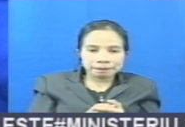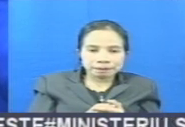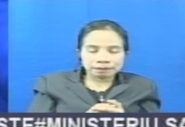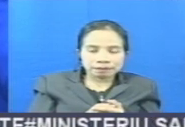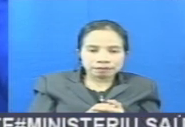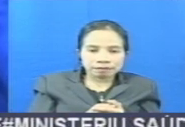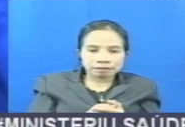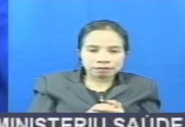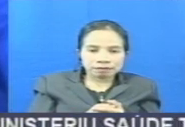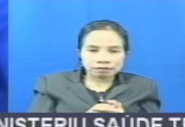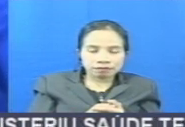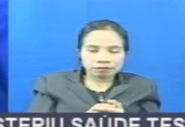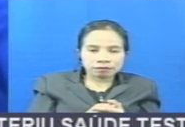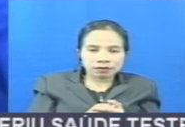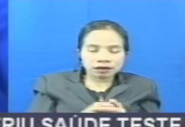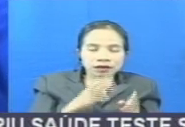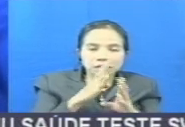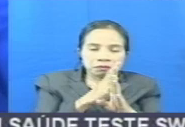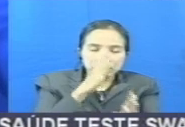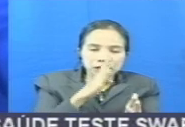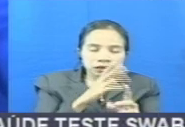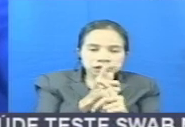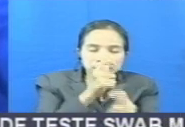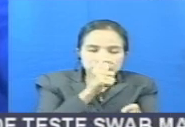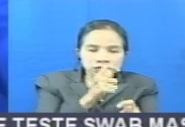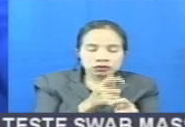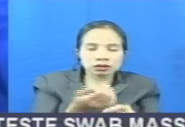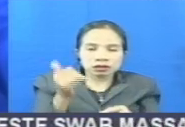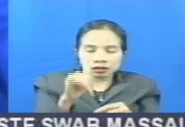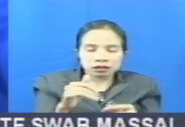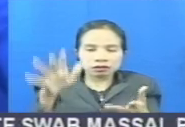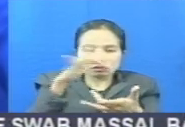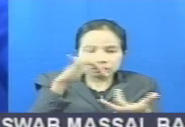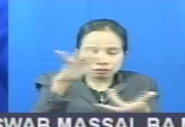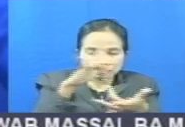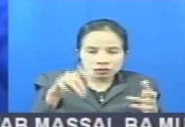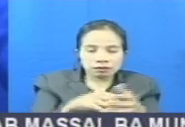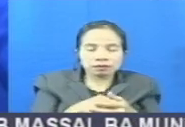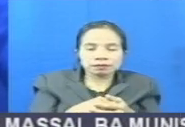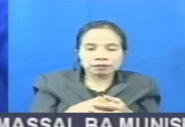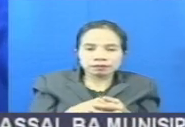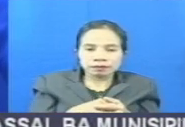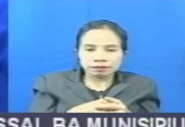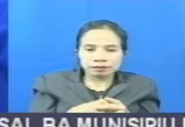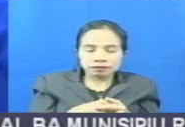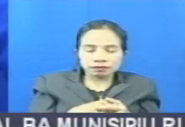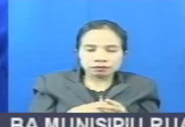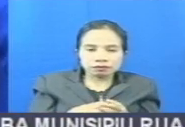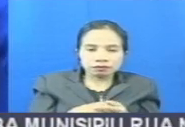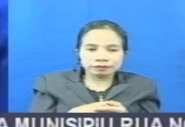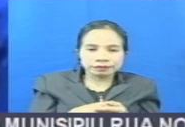Ok? Neve lá. De cira, transporte cira, bamai, viagem, bamai,